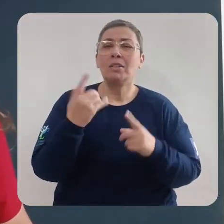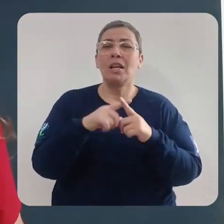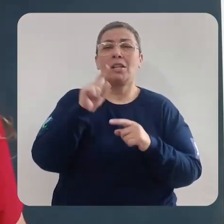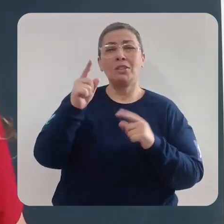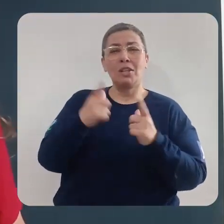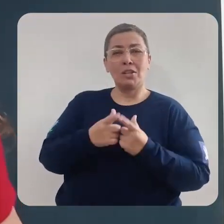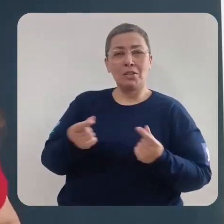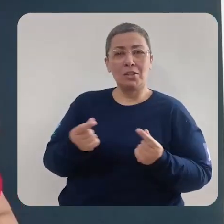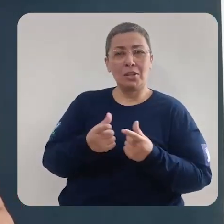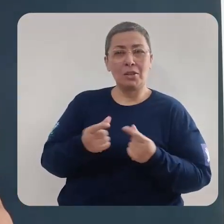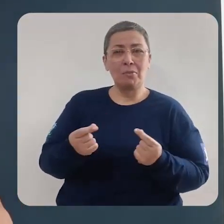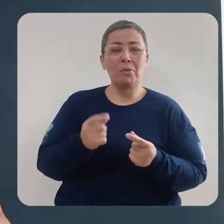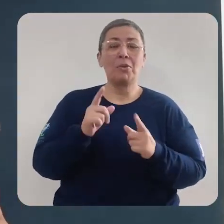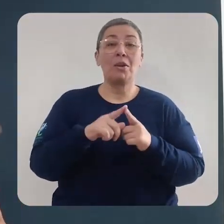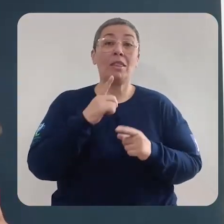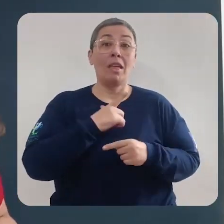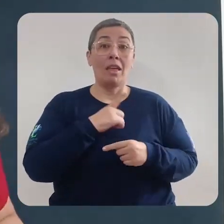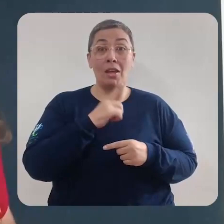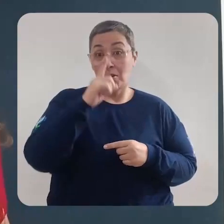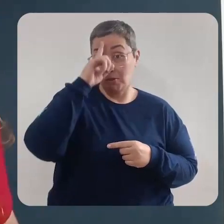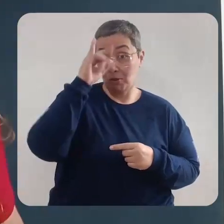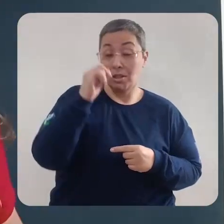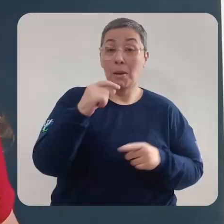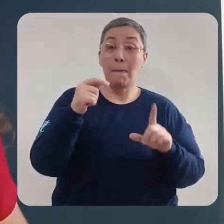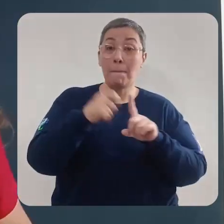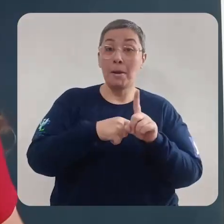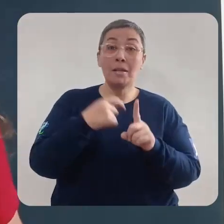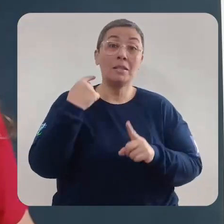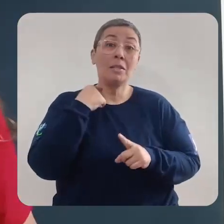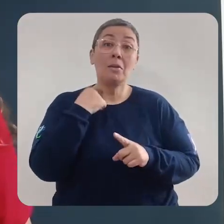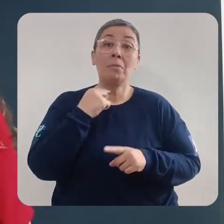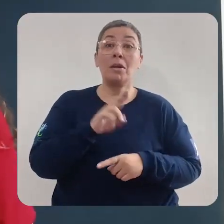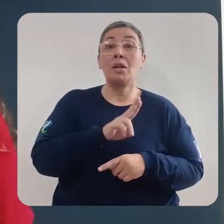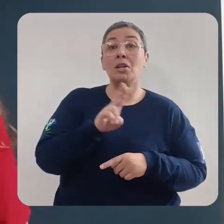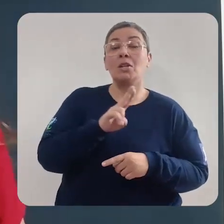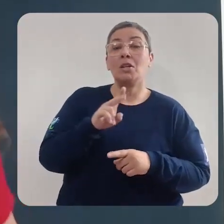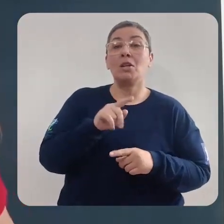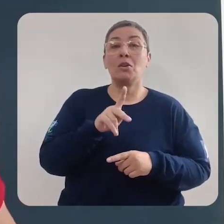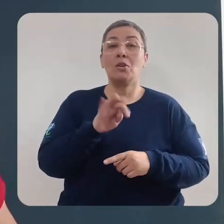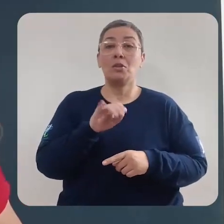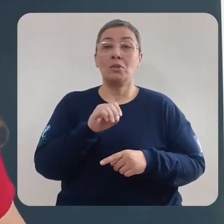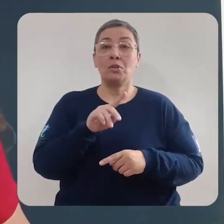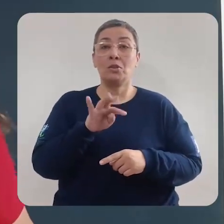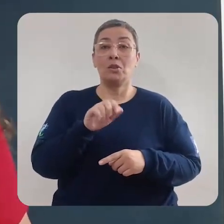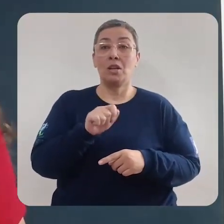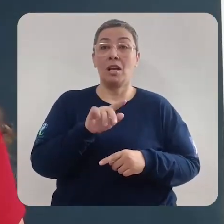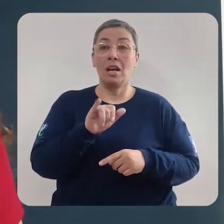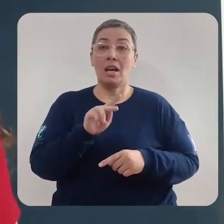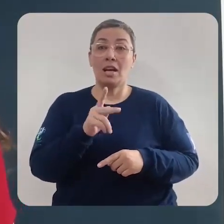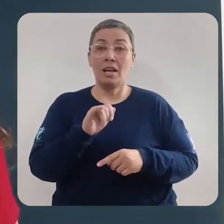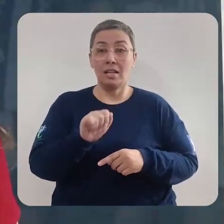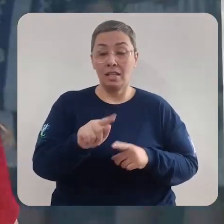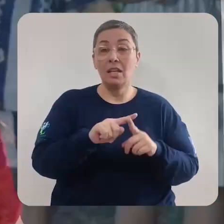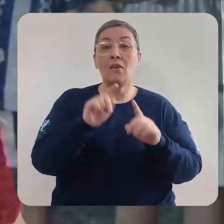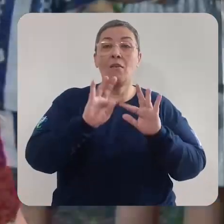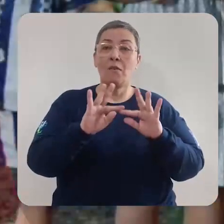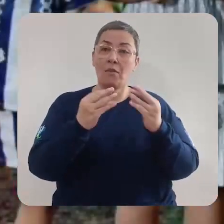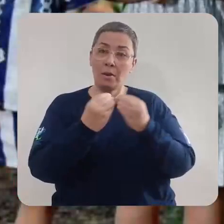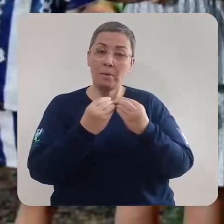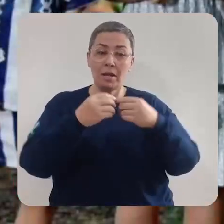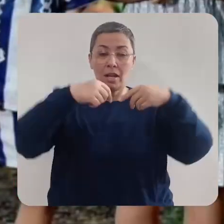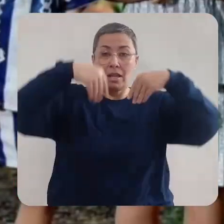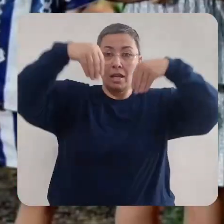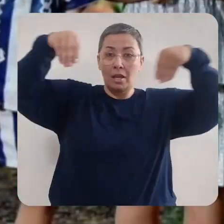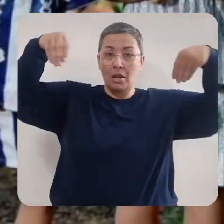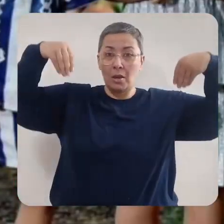sobre como isso acontece no Japão, lá no Japão. Existe um dia no mês de maio que eles chamam de Kodomo no Hai, onde